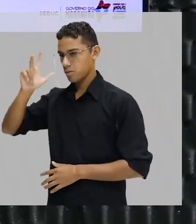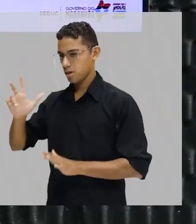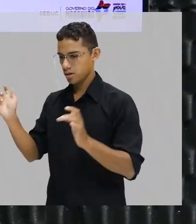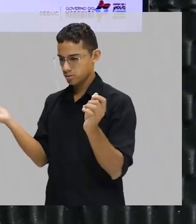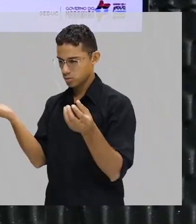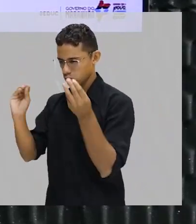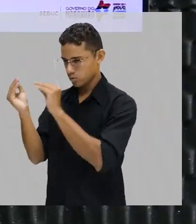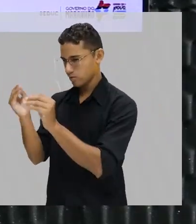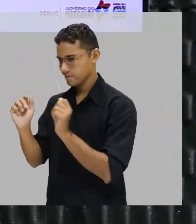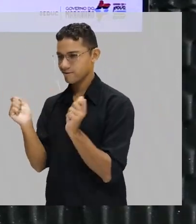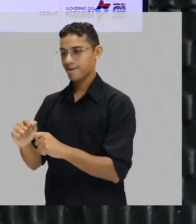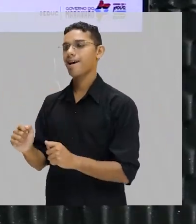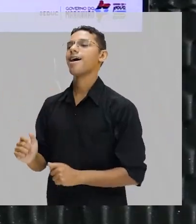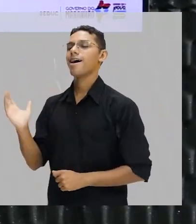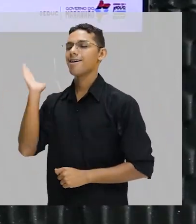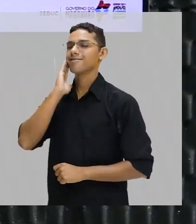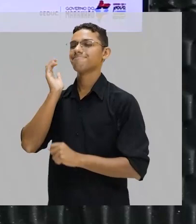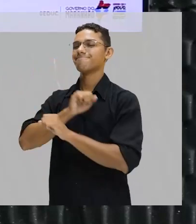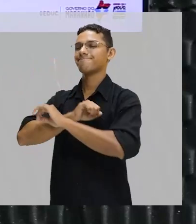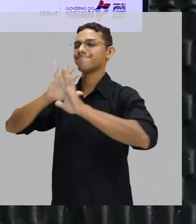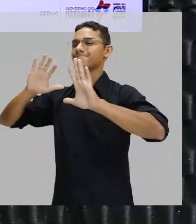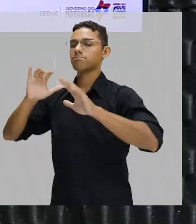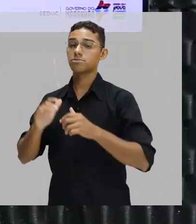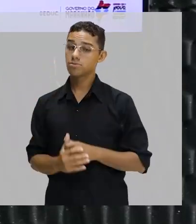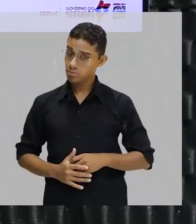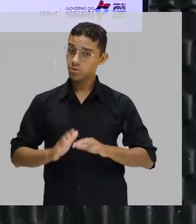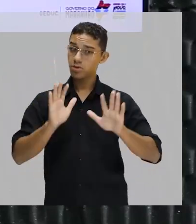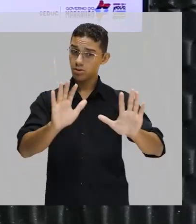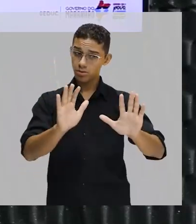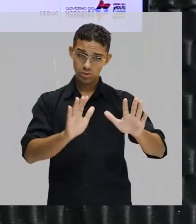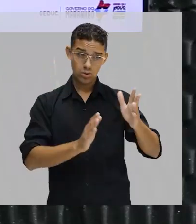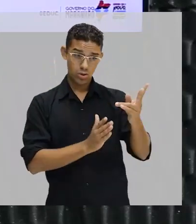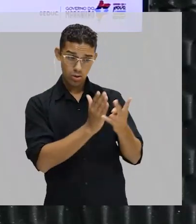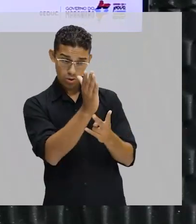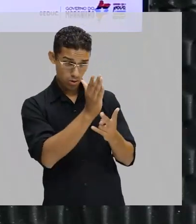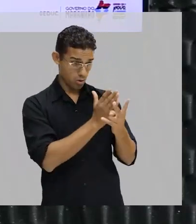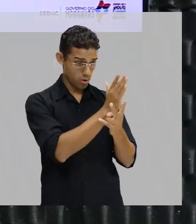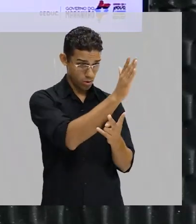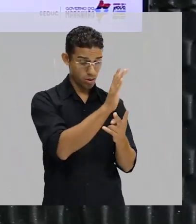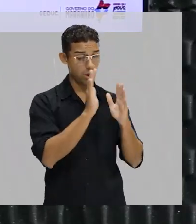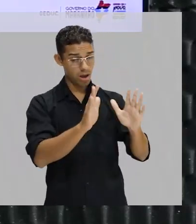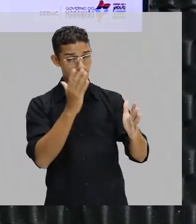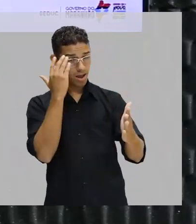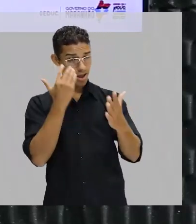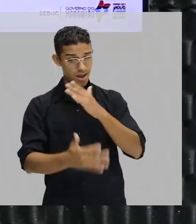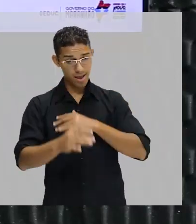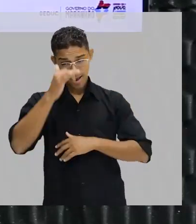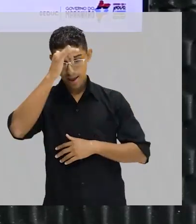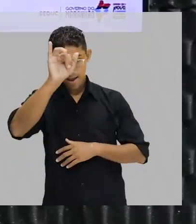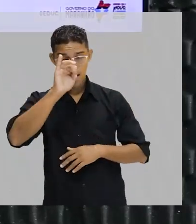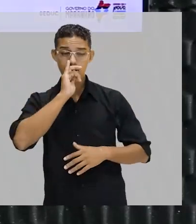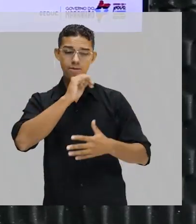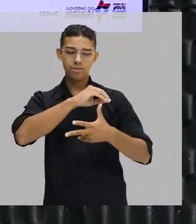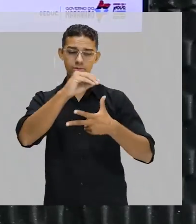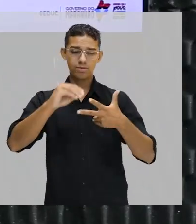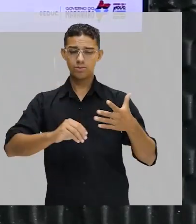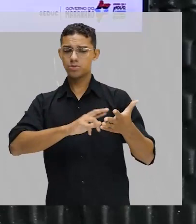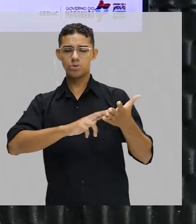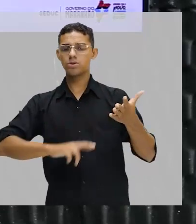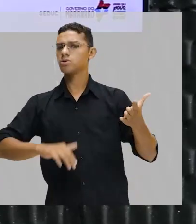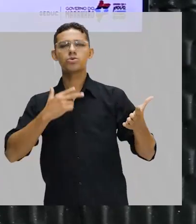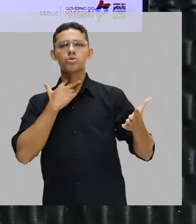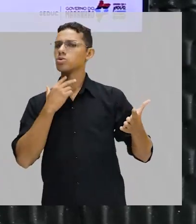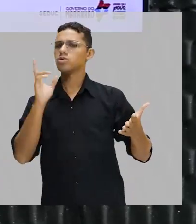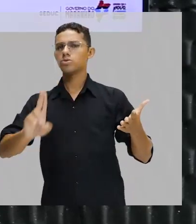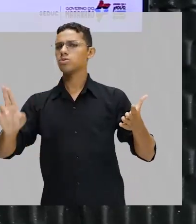vício de linguagem, ela deve ser evitada. Caso contrário, vocês perderão pontos na redação do Enem, vocês não conseguirão transmitir a mensagem que